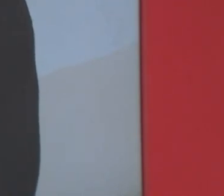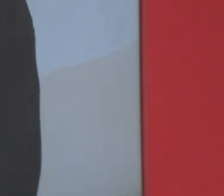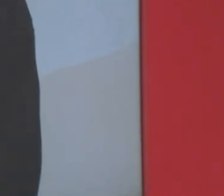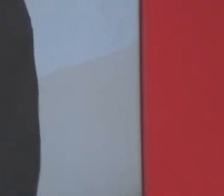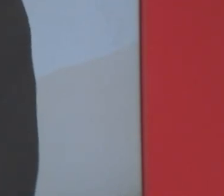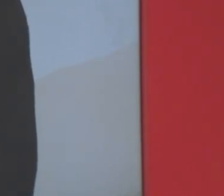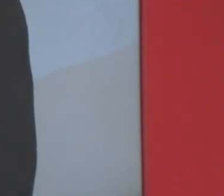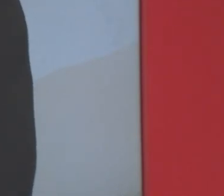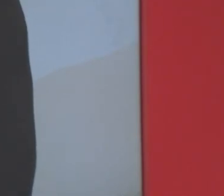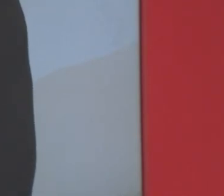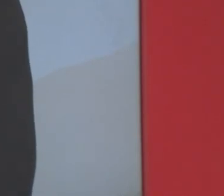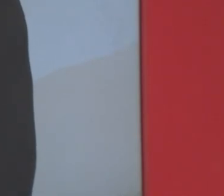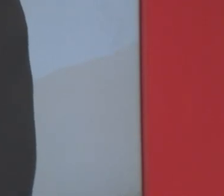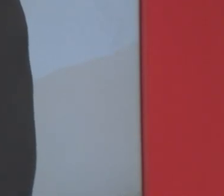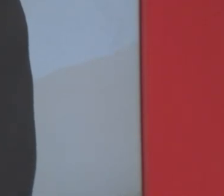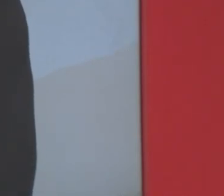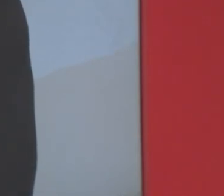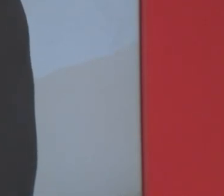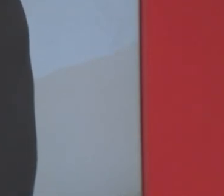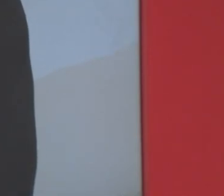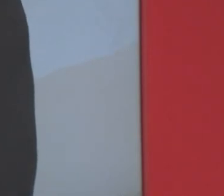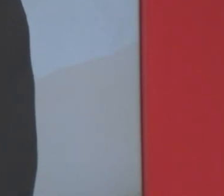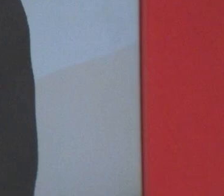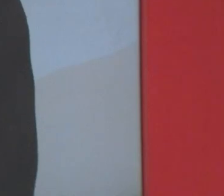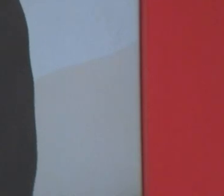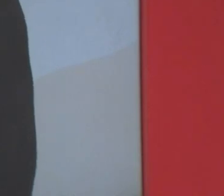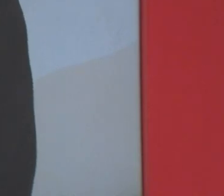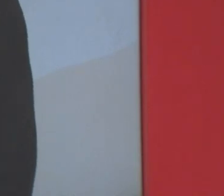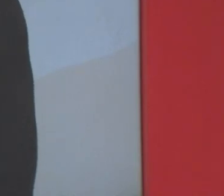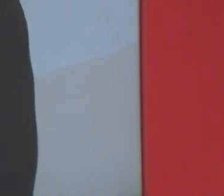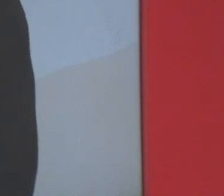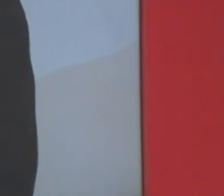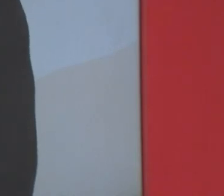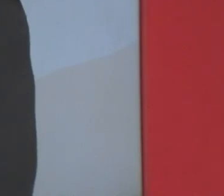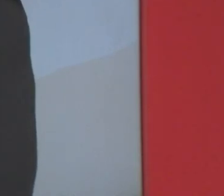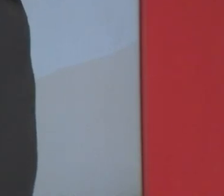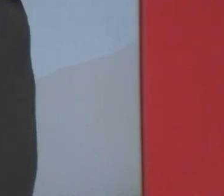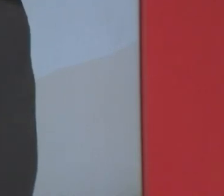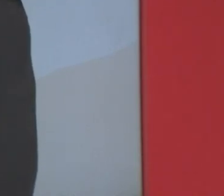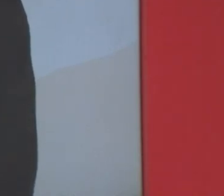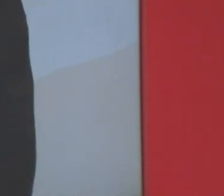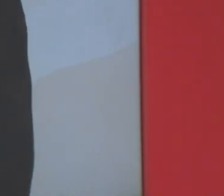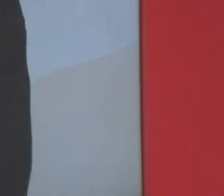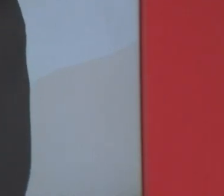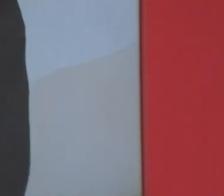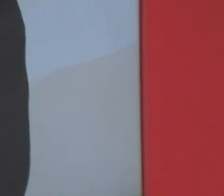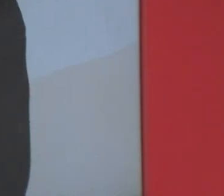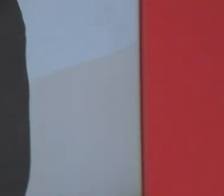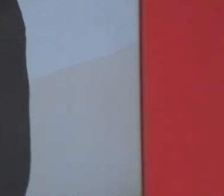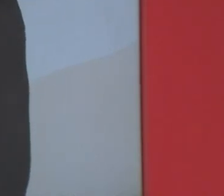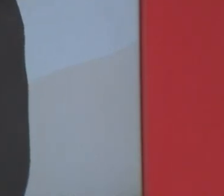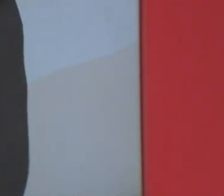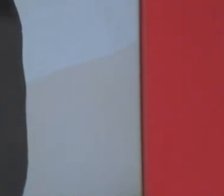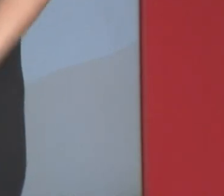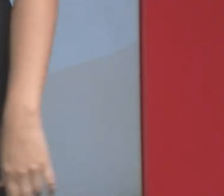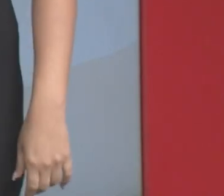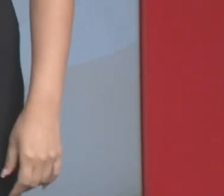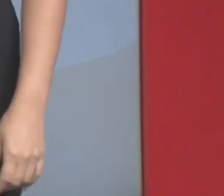Apocalipse, capítulo 3, versículo 6. Que fala o quê?